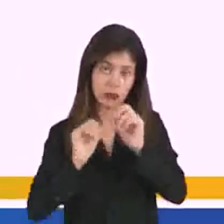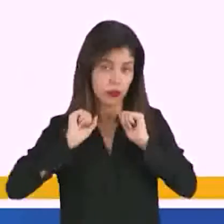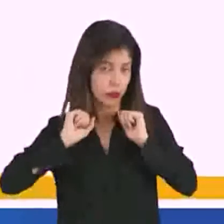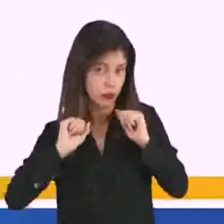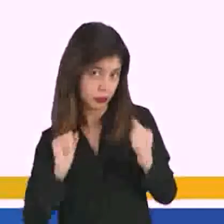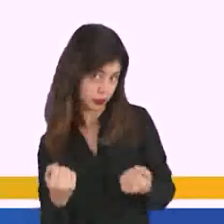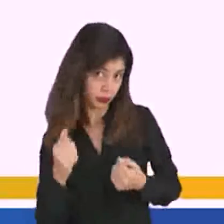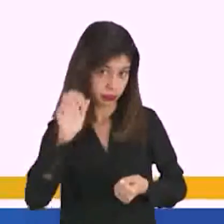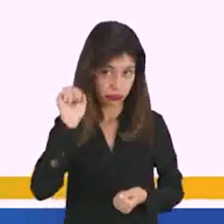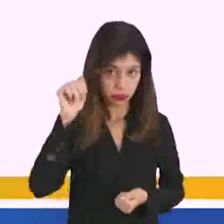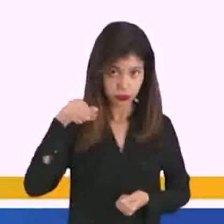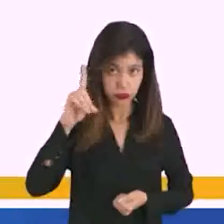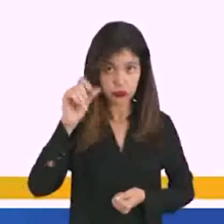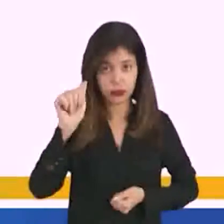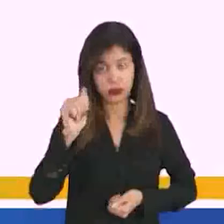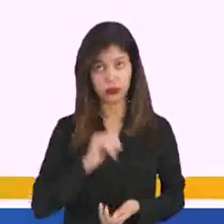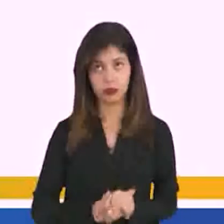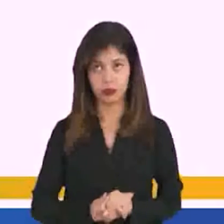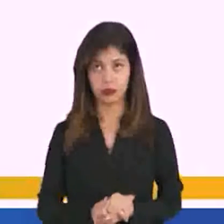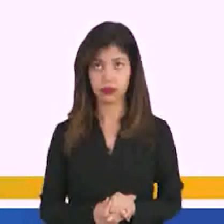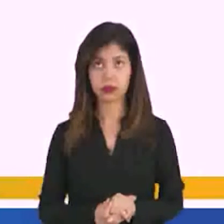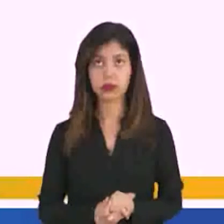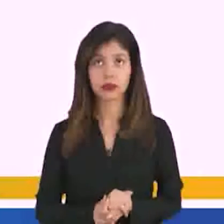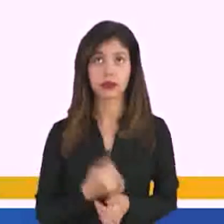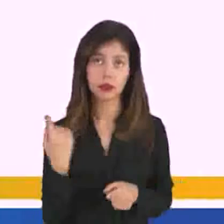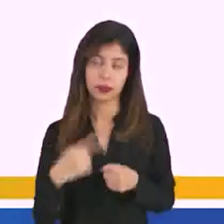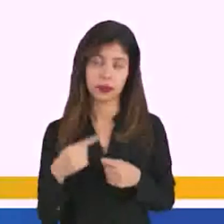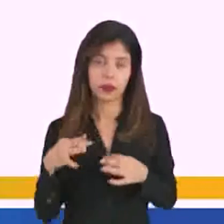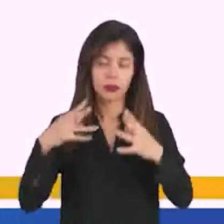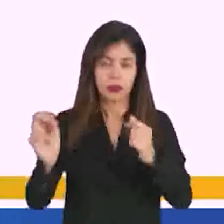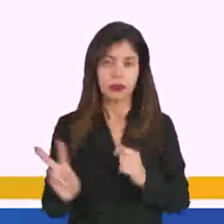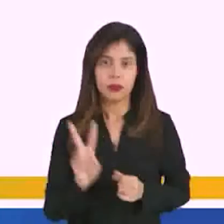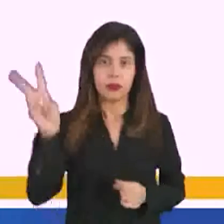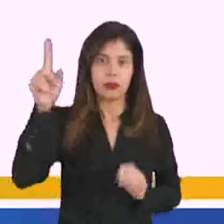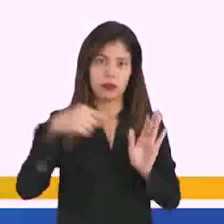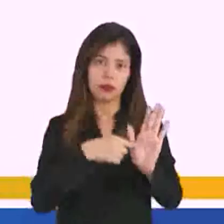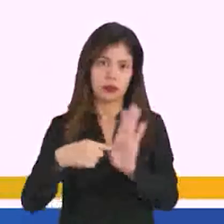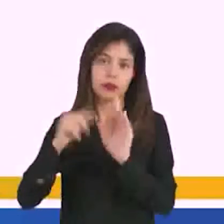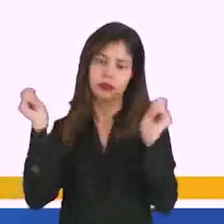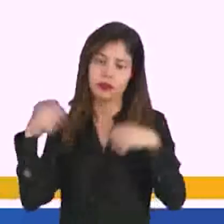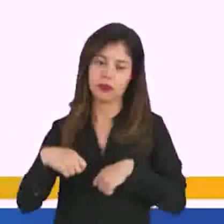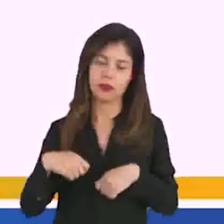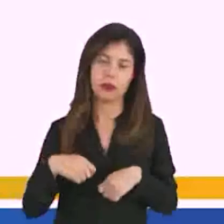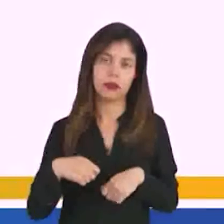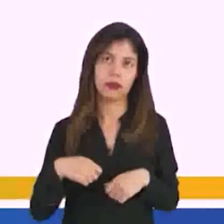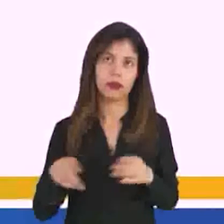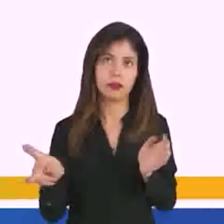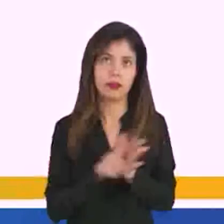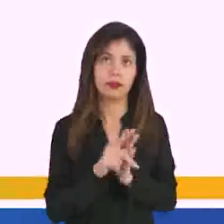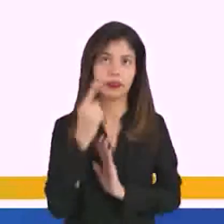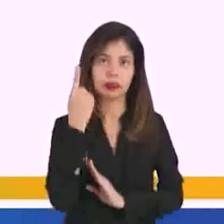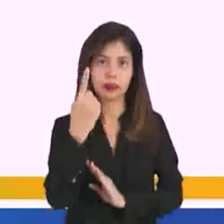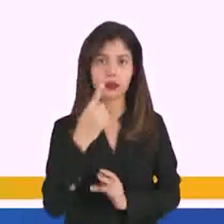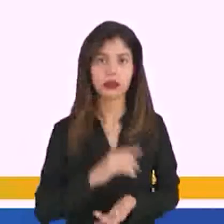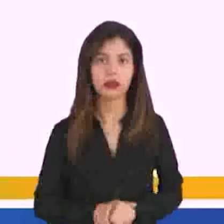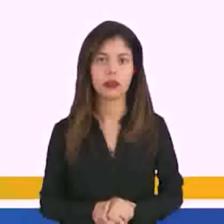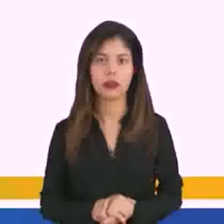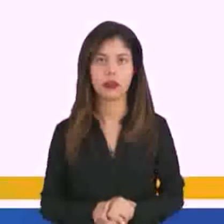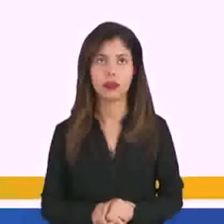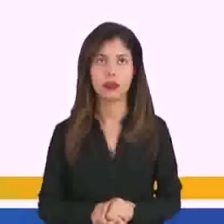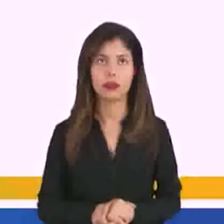amostra, dos pesos, ela é amodal, pois todos os valores indicados possuem frequência absoluta igual a 1, certo?